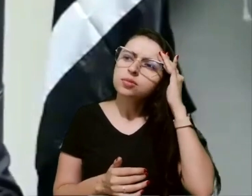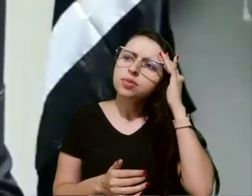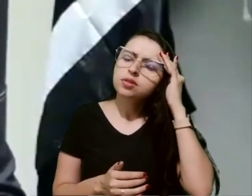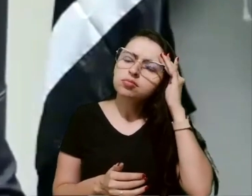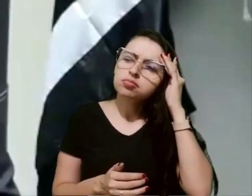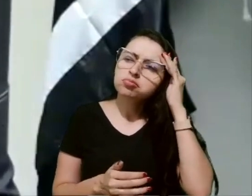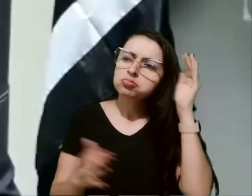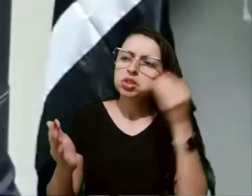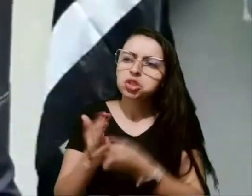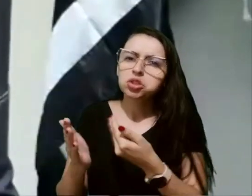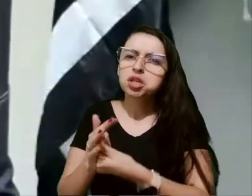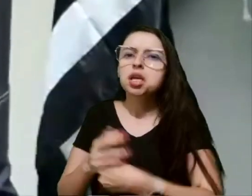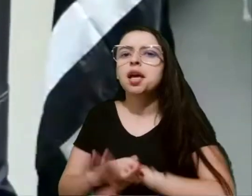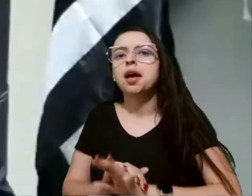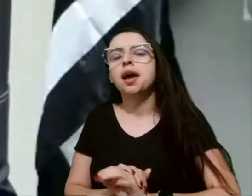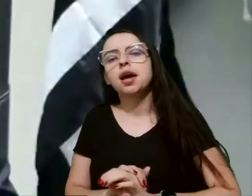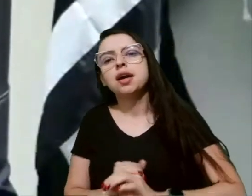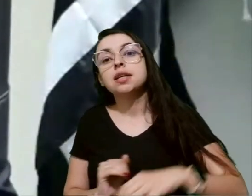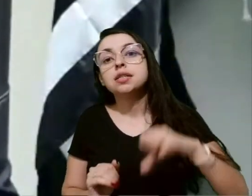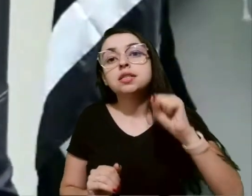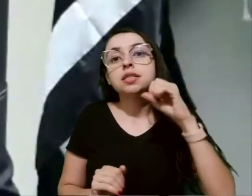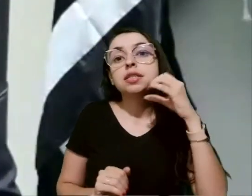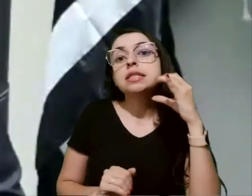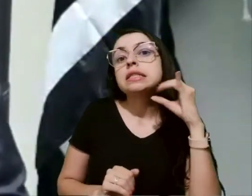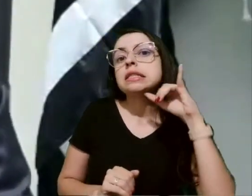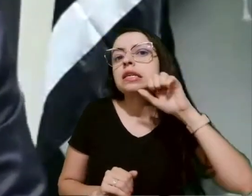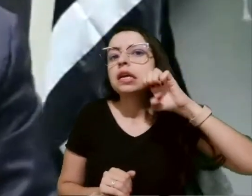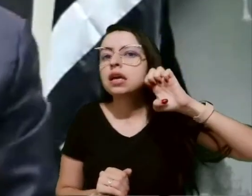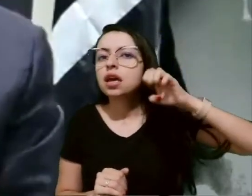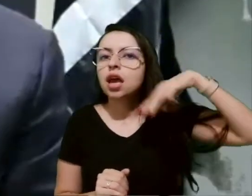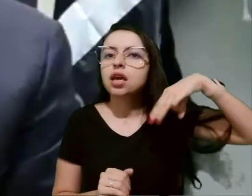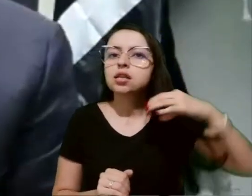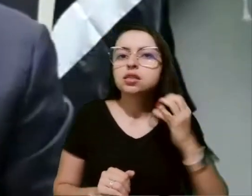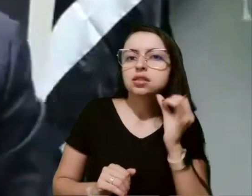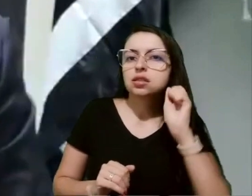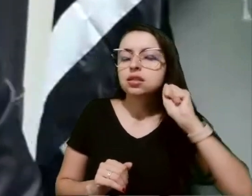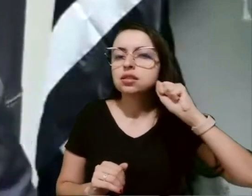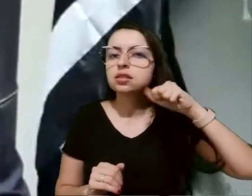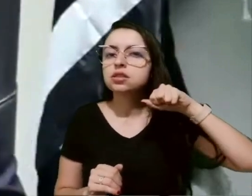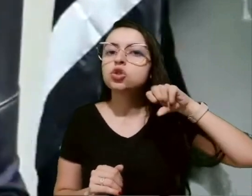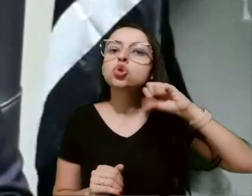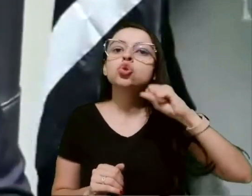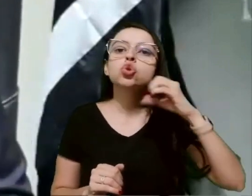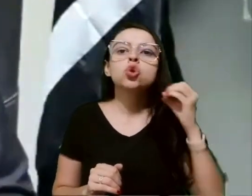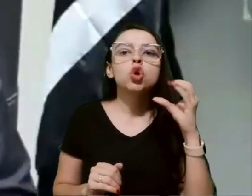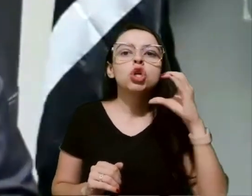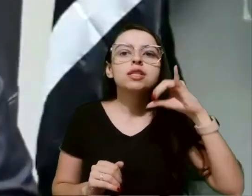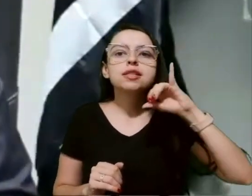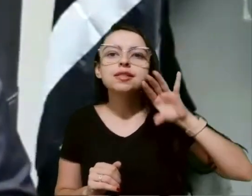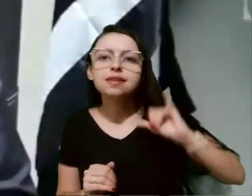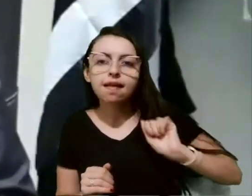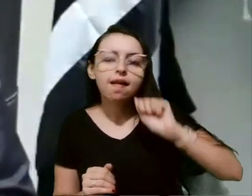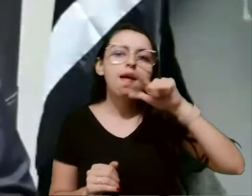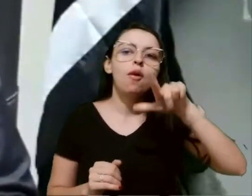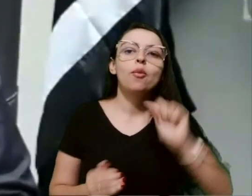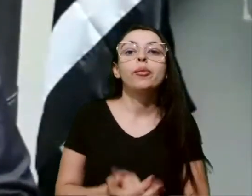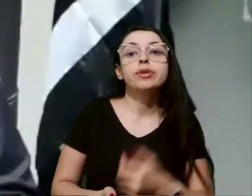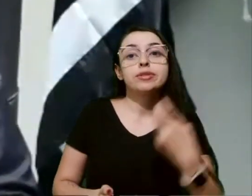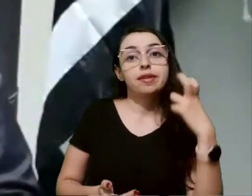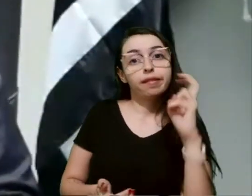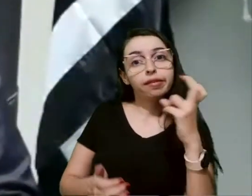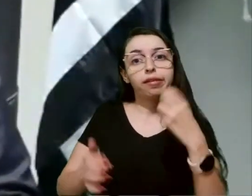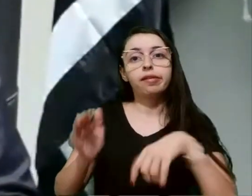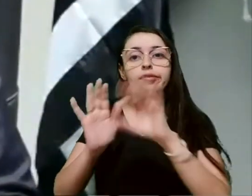estudar mais uma ciência social. Vamos dizer, seria a minha quinta ciência social no currículo.